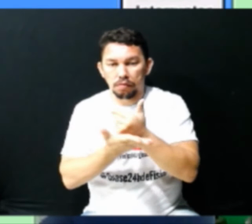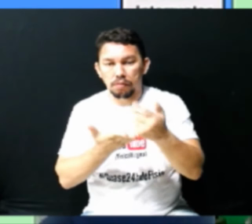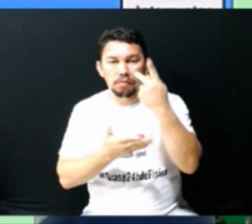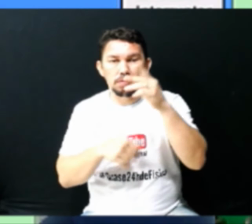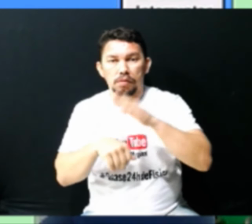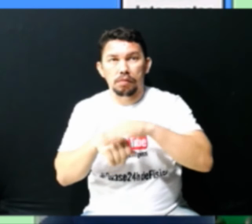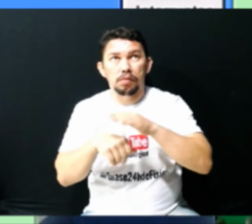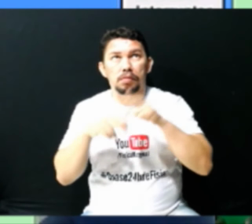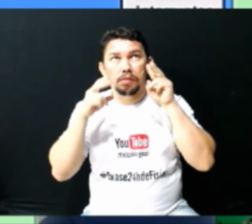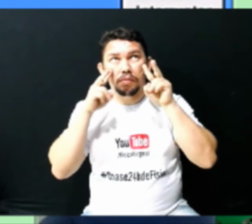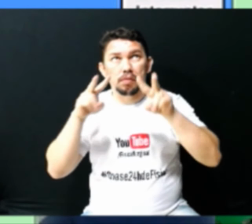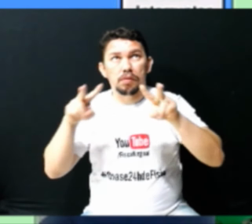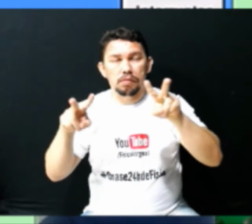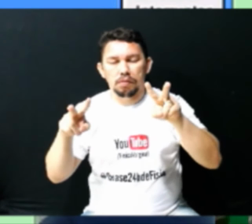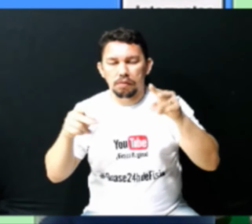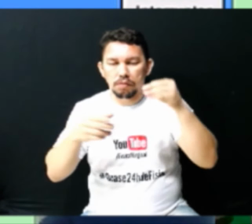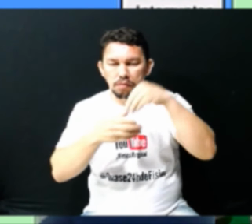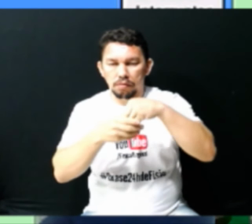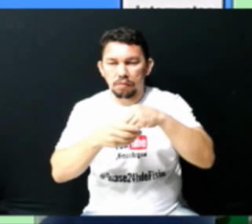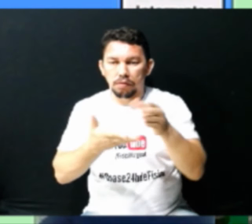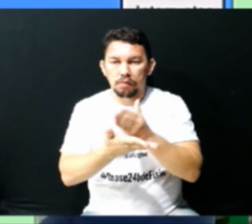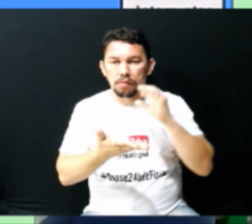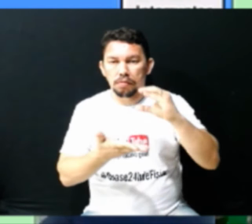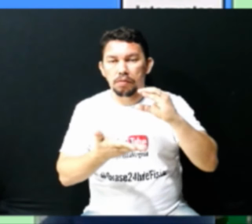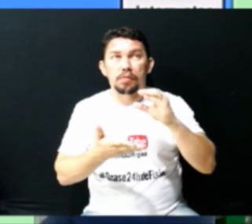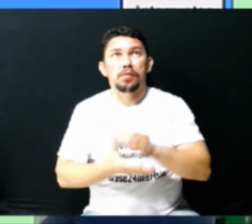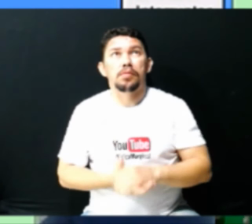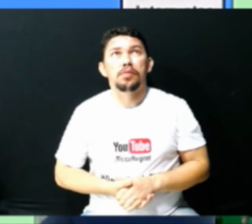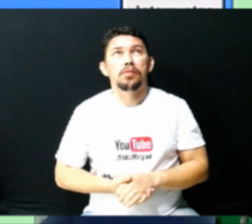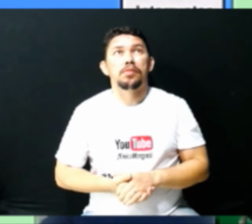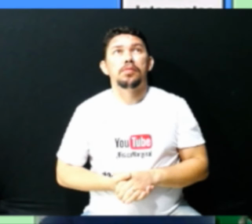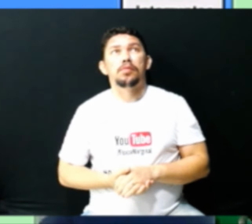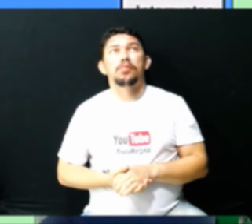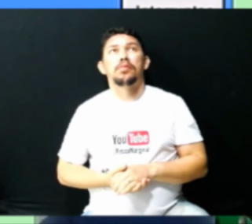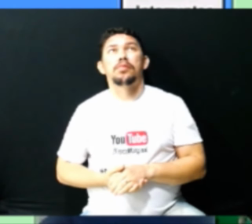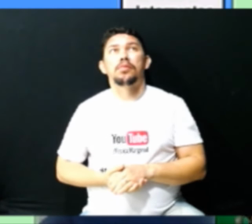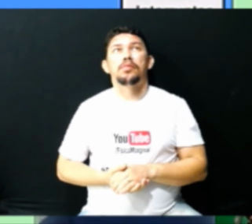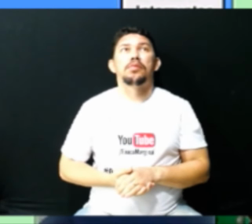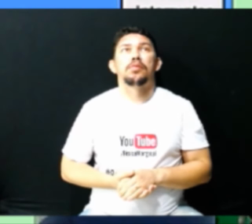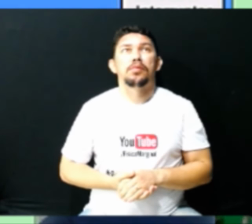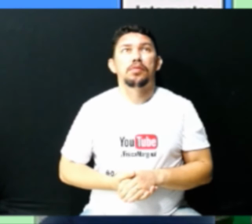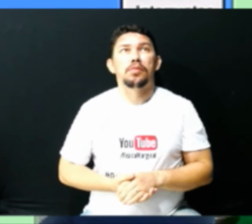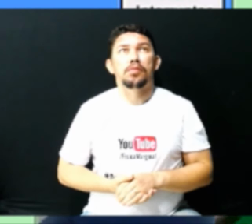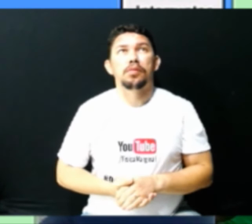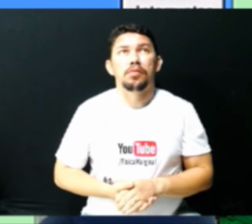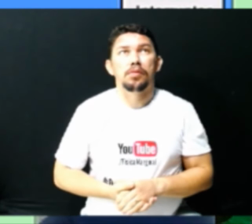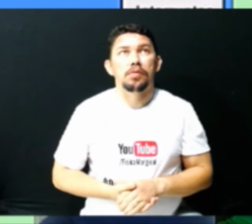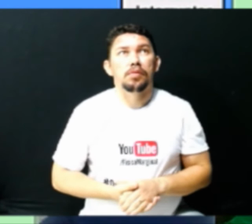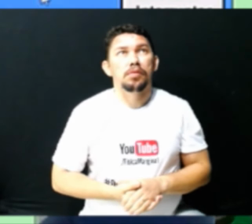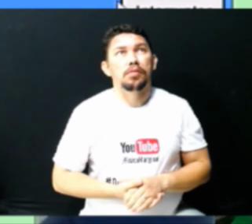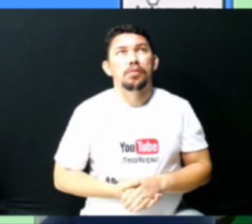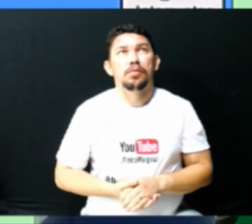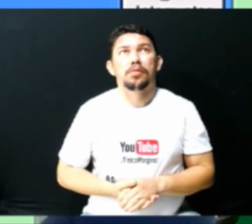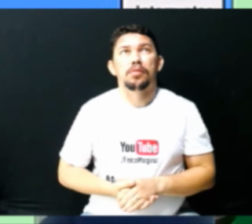enxergam dos livros, né? A geometria. Embora nada impede que você faça muito louco, mas continue mantendo o circuito em